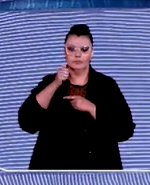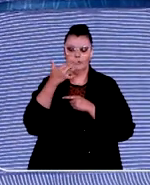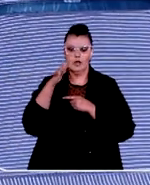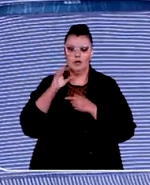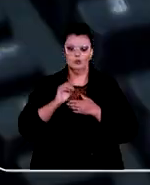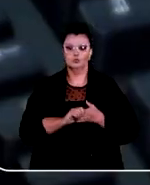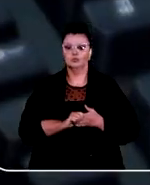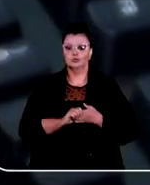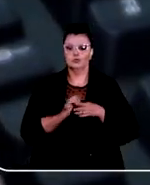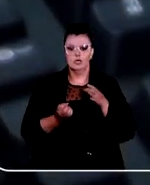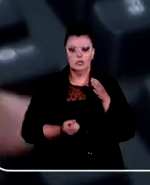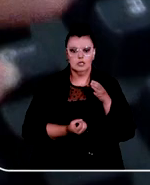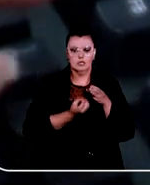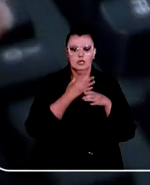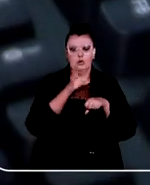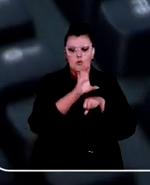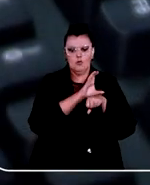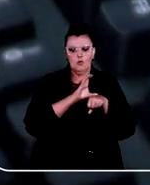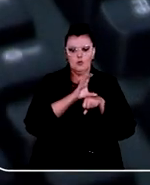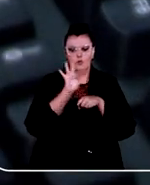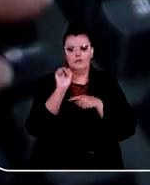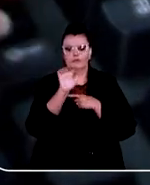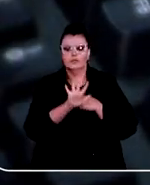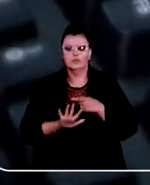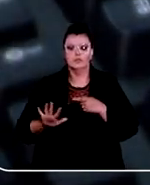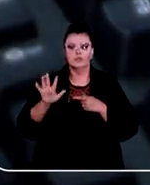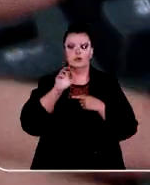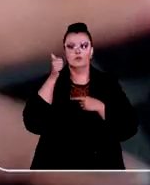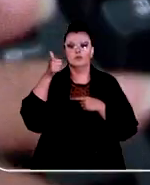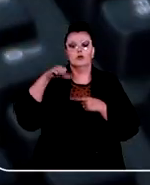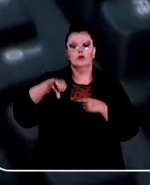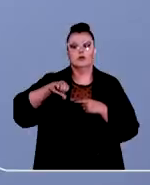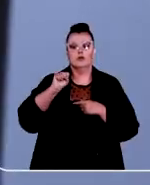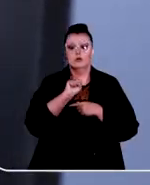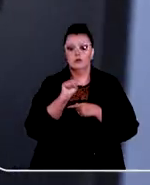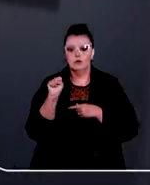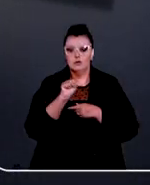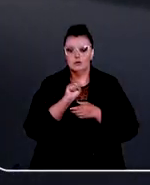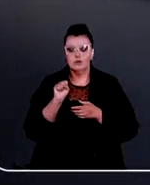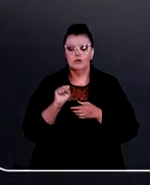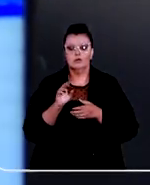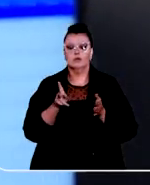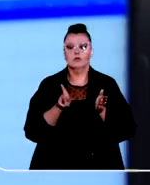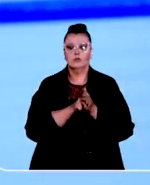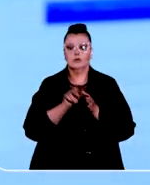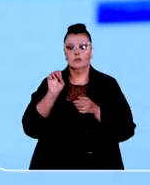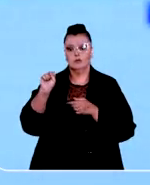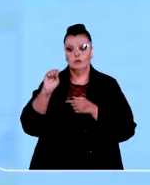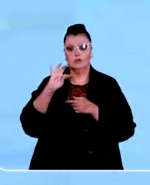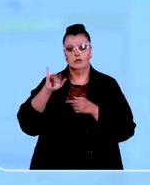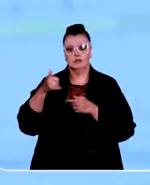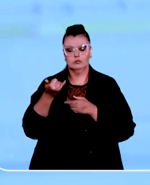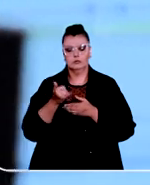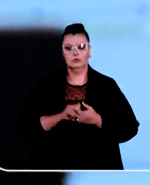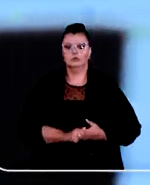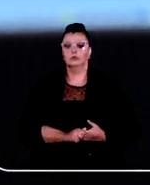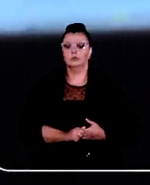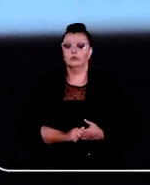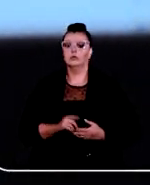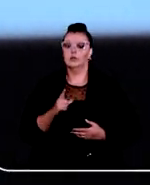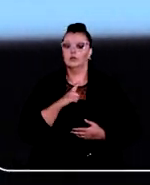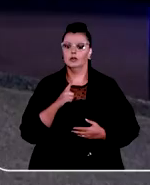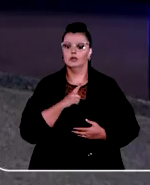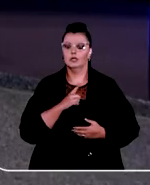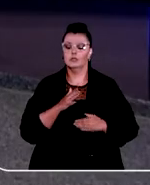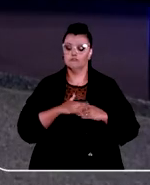dados da corte a previsão é que os sistemas informatizados do STJ estejam normalizados no dia 31 de